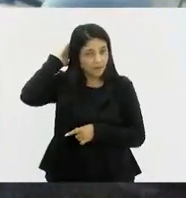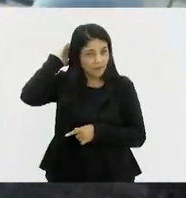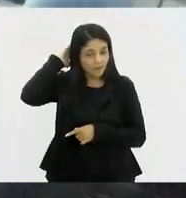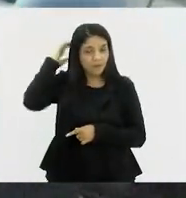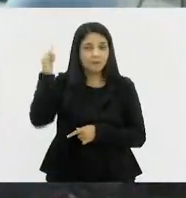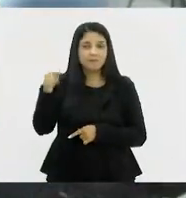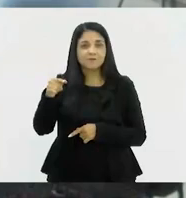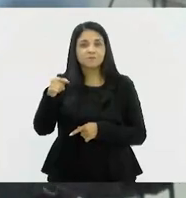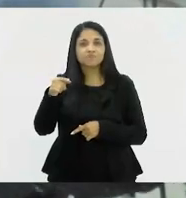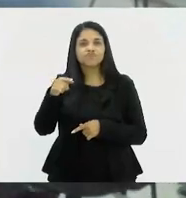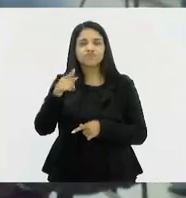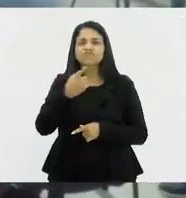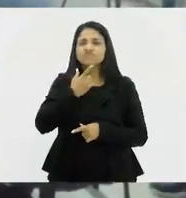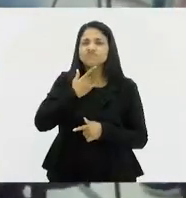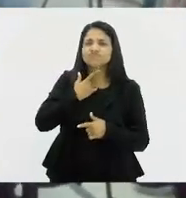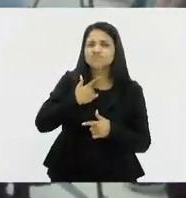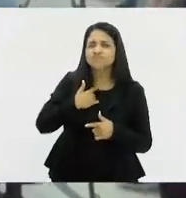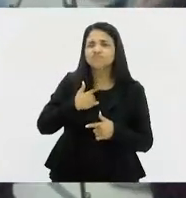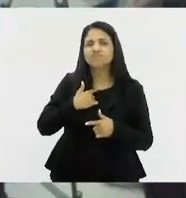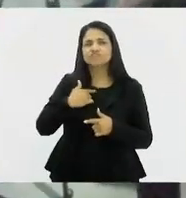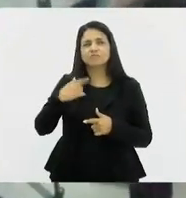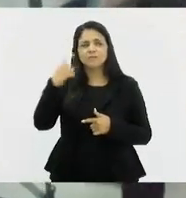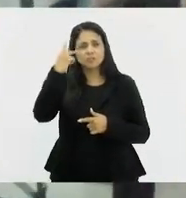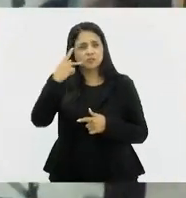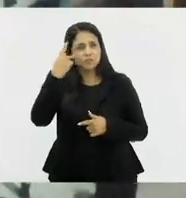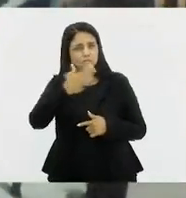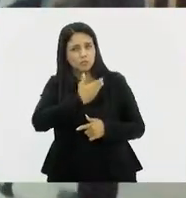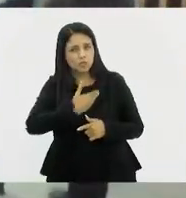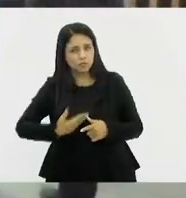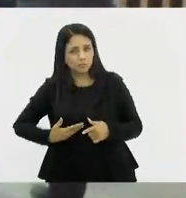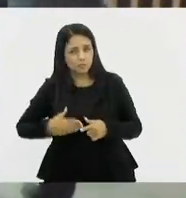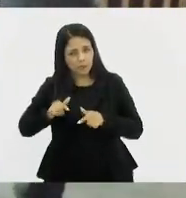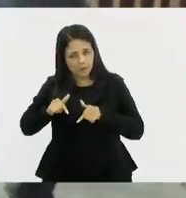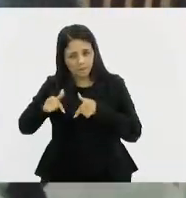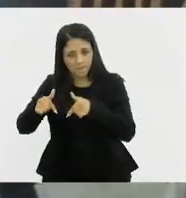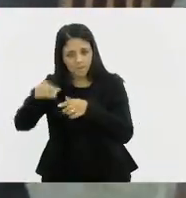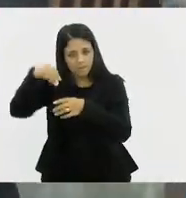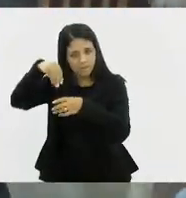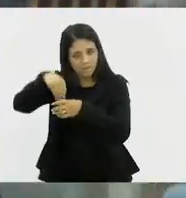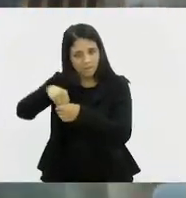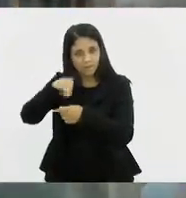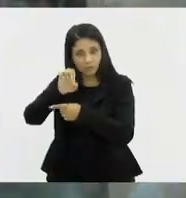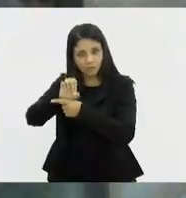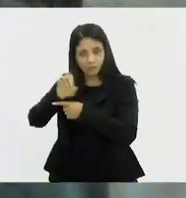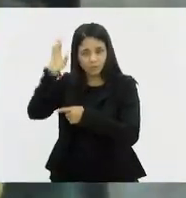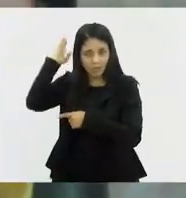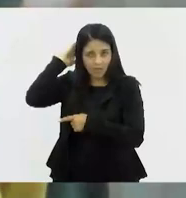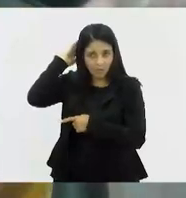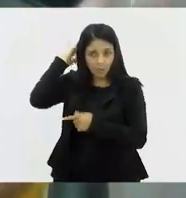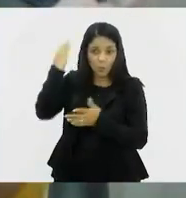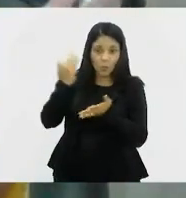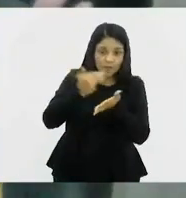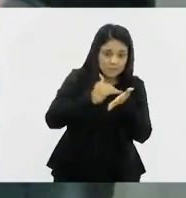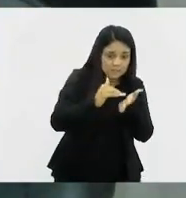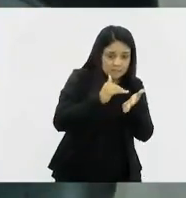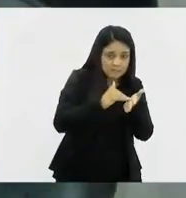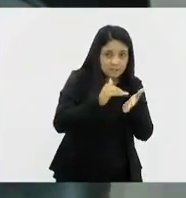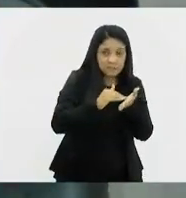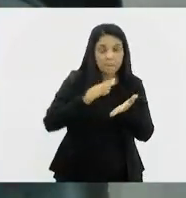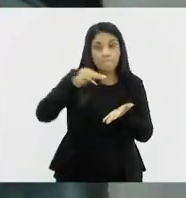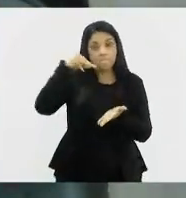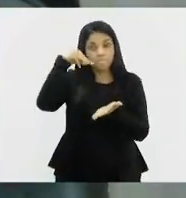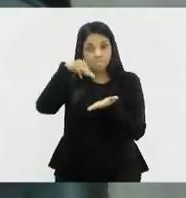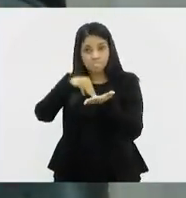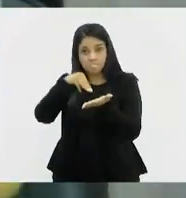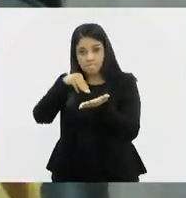das políticas públicas que eles já fazem lá, com uma secretária que é membro do Rotary Club,